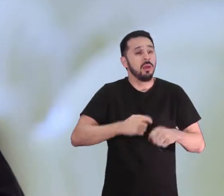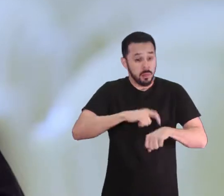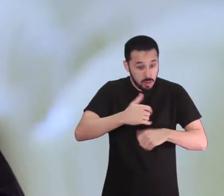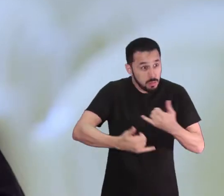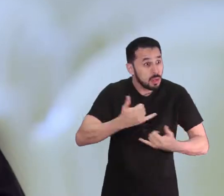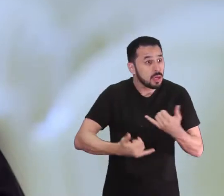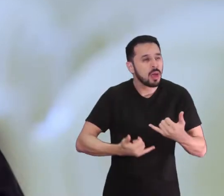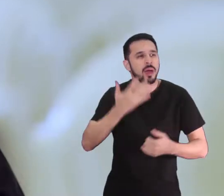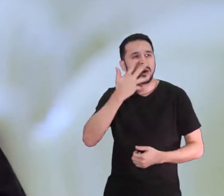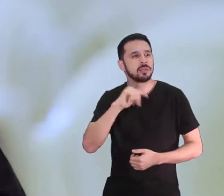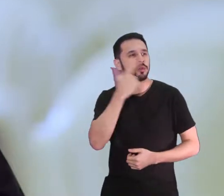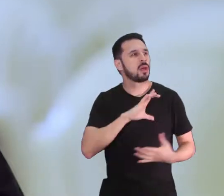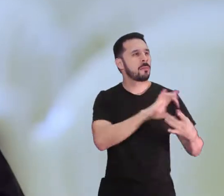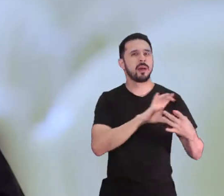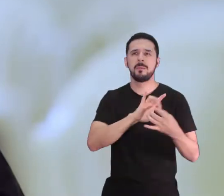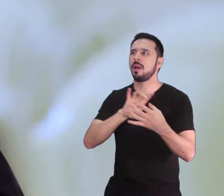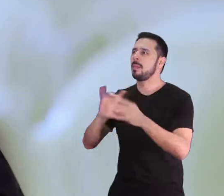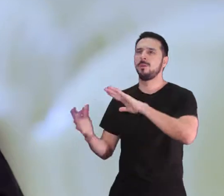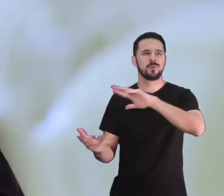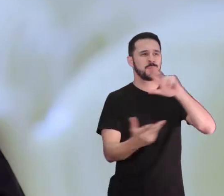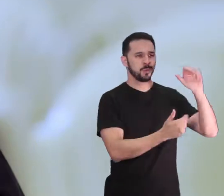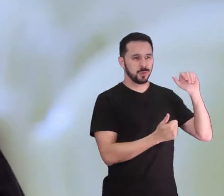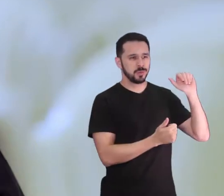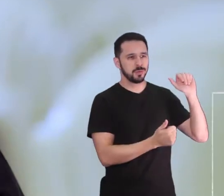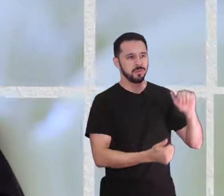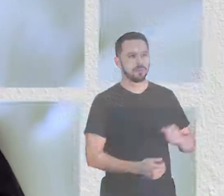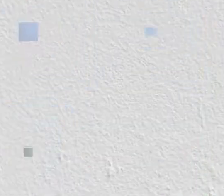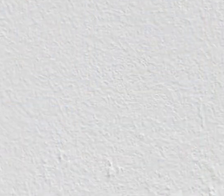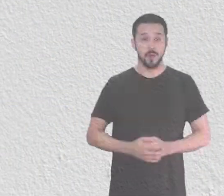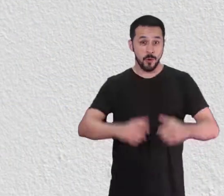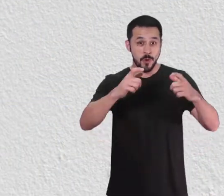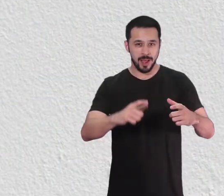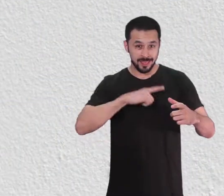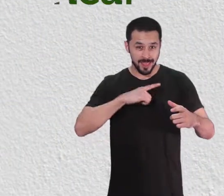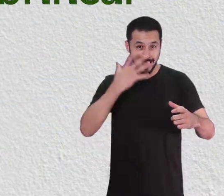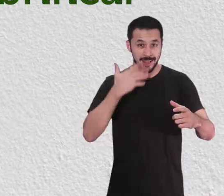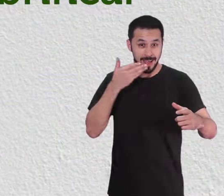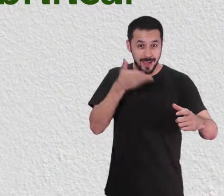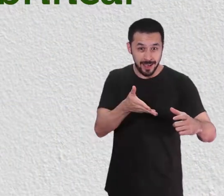brincar. O brincar é o vínculo que a criança estabelece com o mundo.